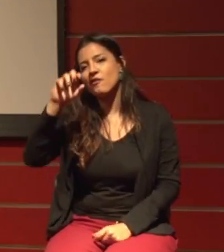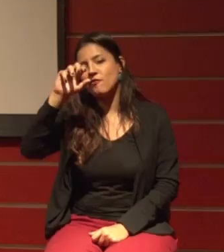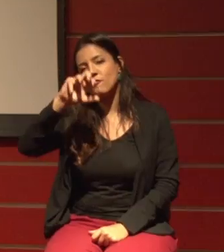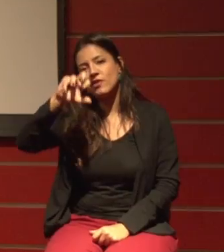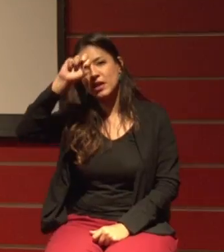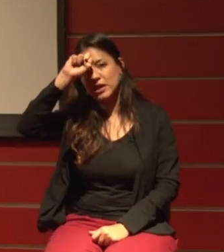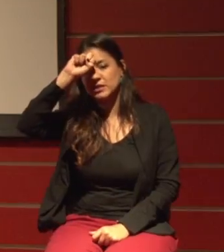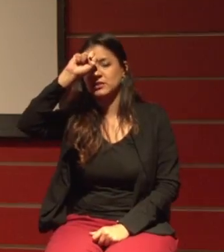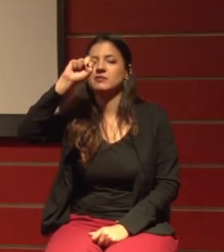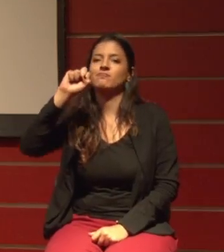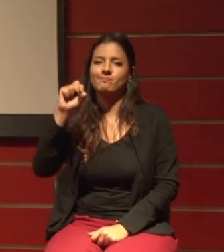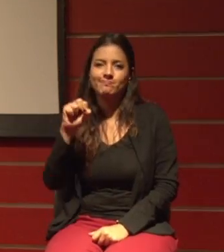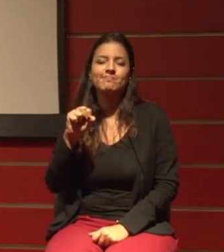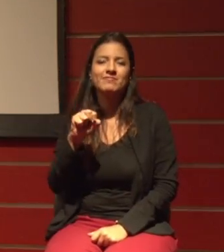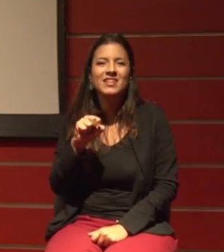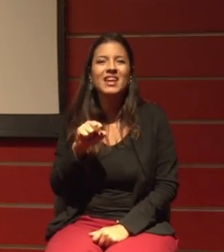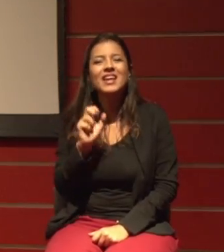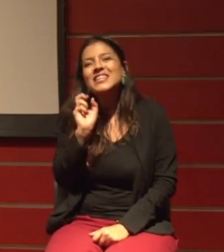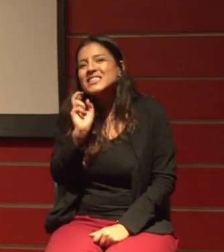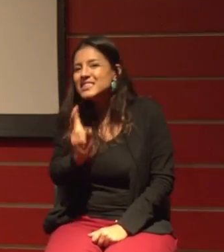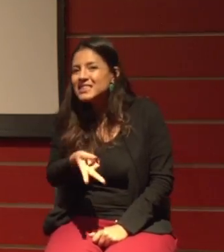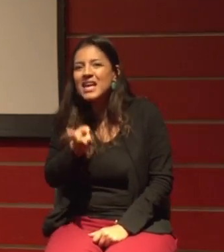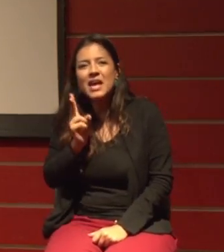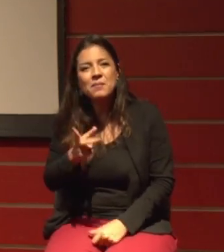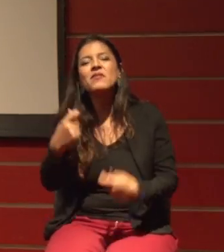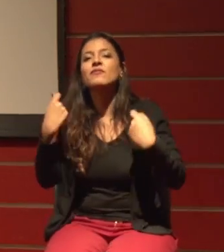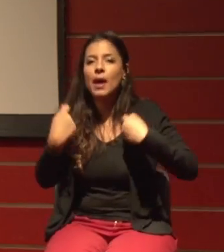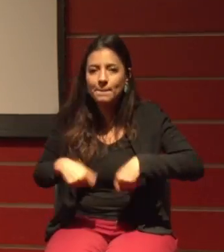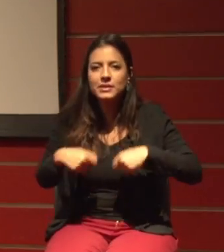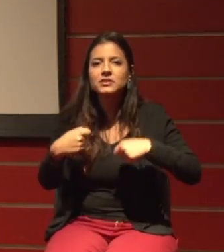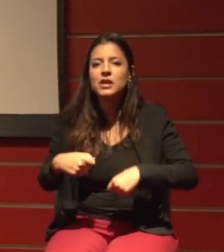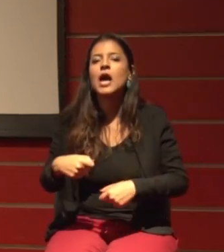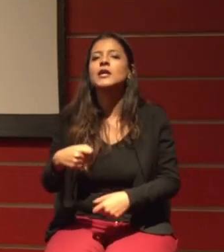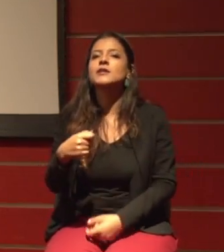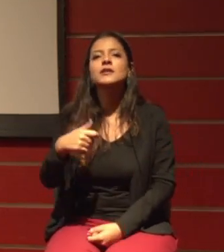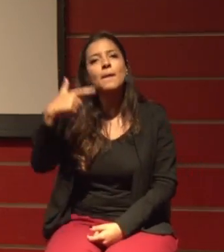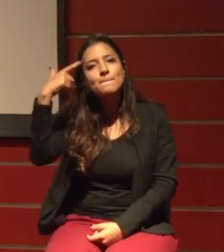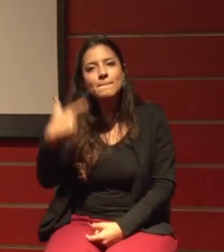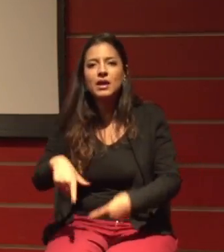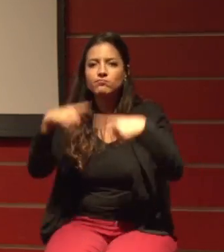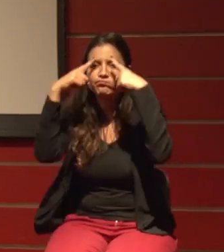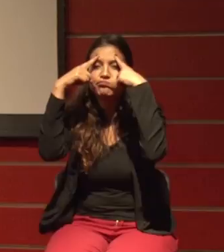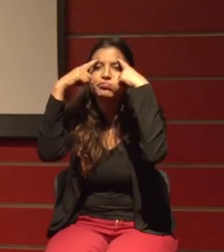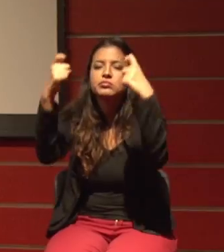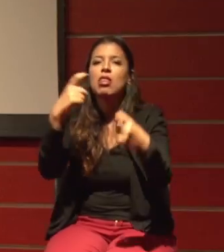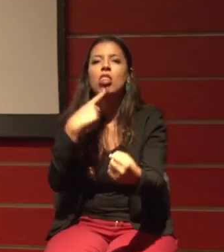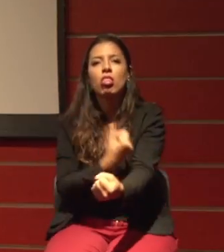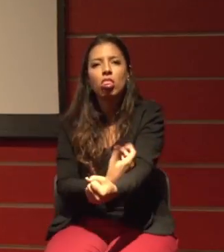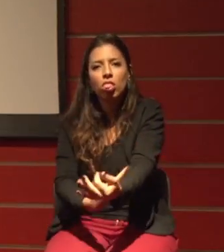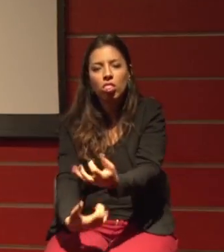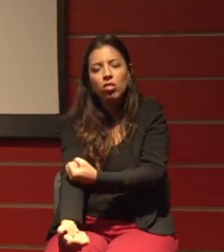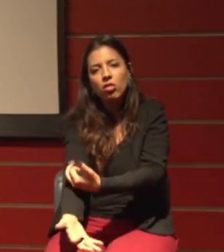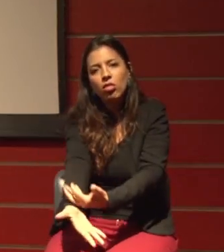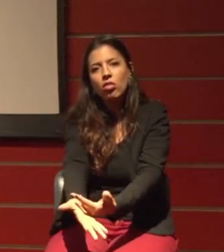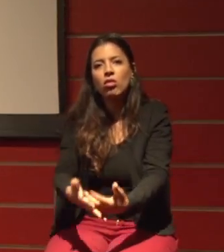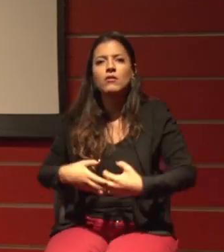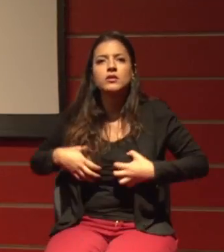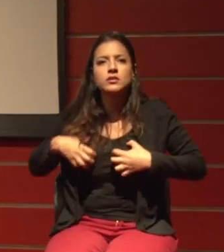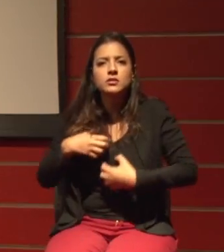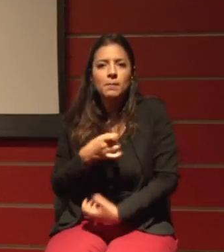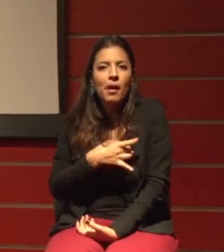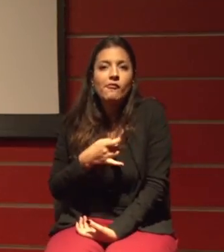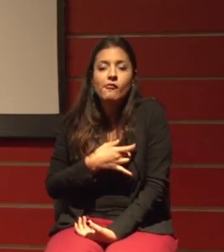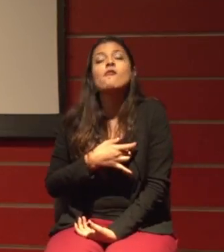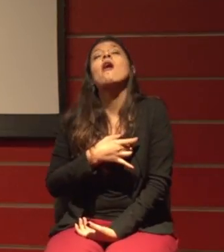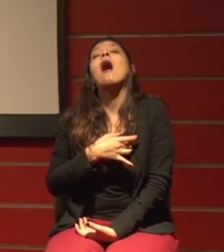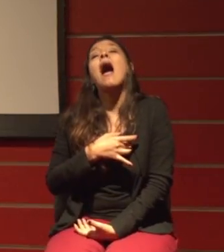defesa como é nesse caso e sempre vai precisar de mais sangue de mais violência de mais pavor para que